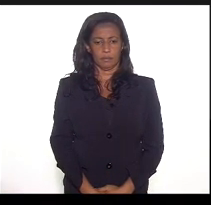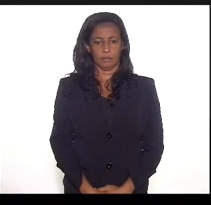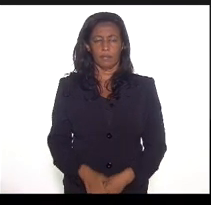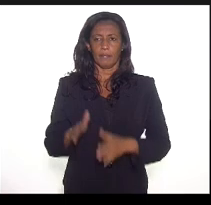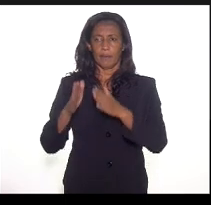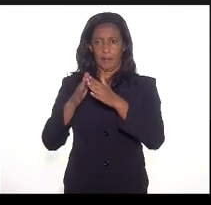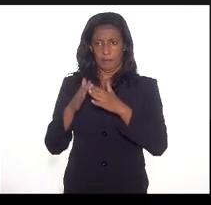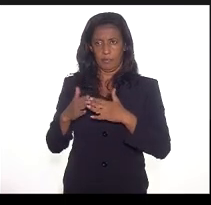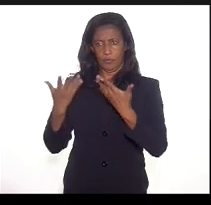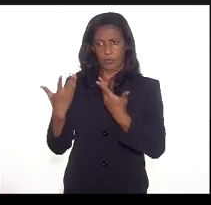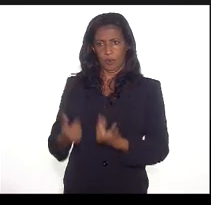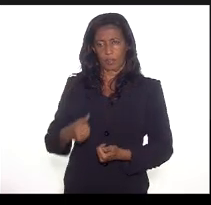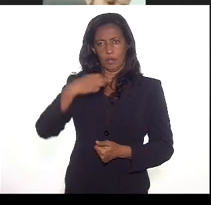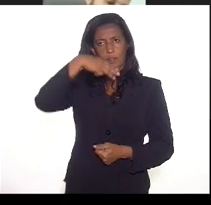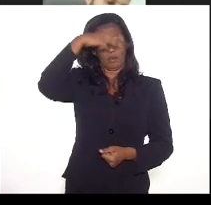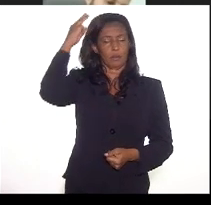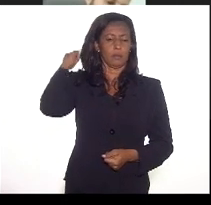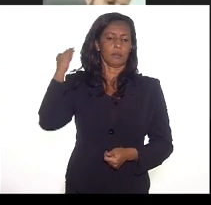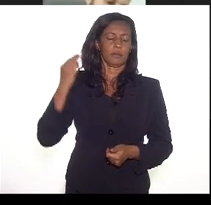Verificação solicitada pelo deputado Márcio Pacheco.